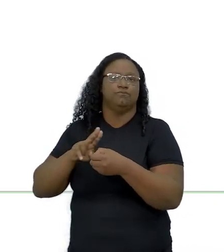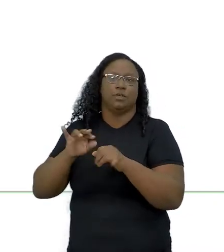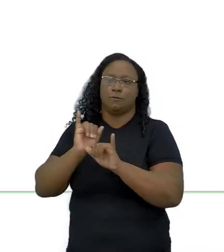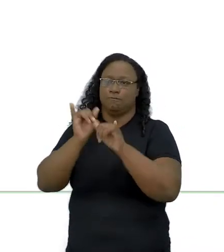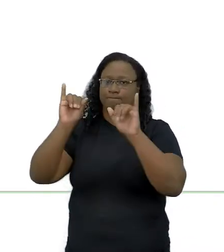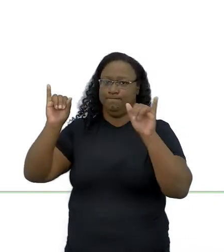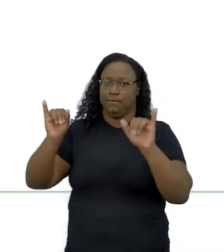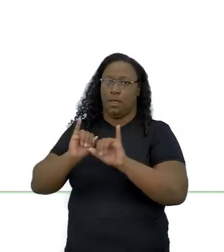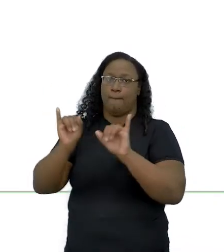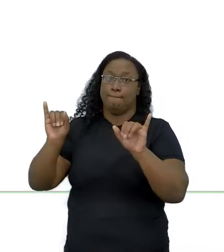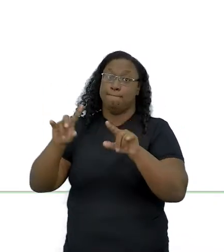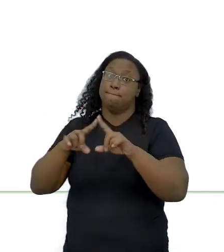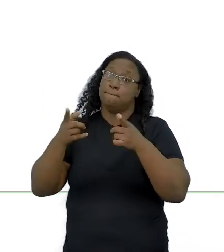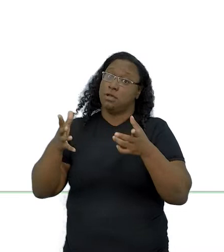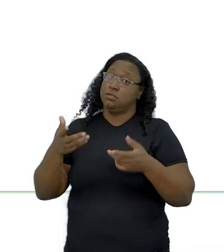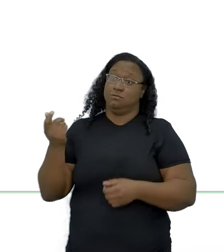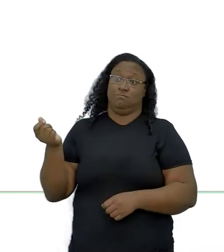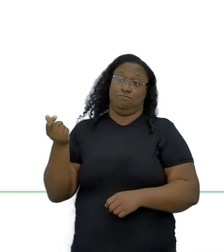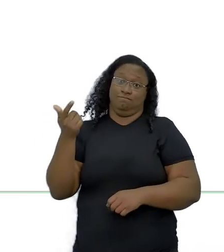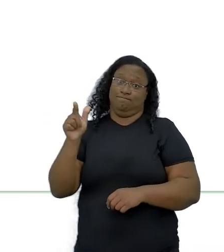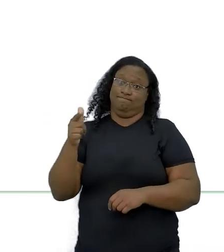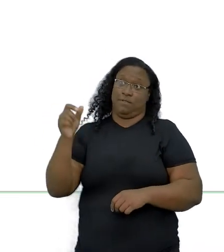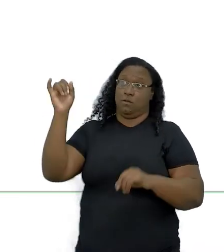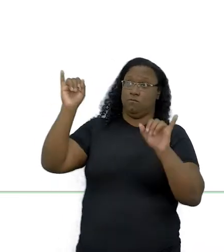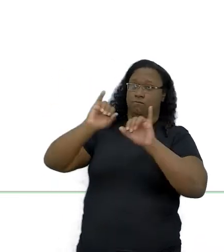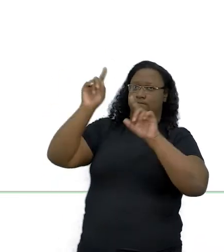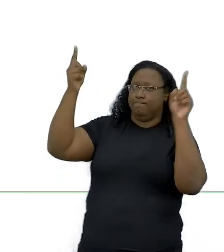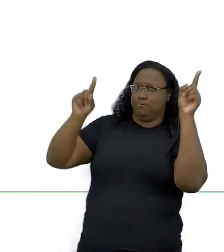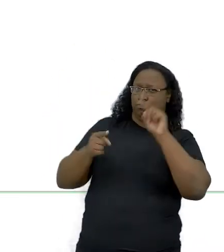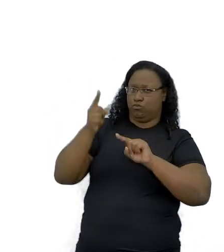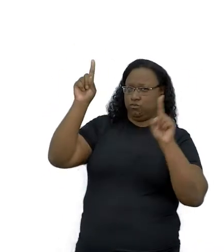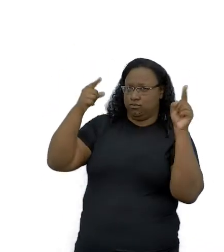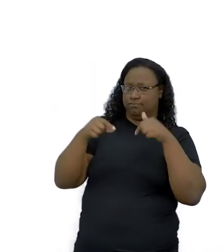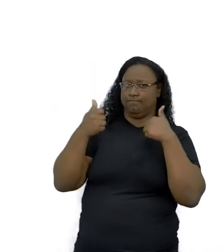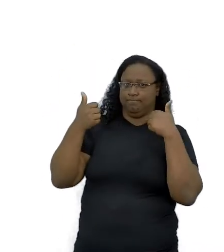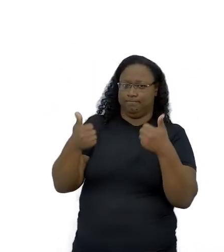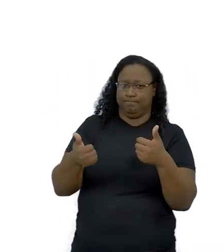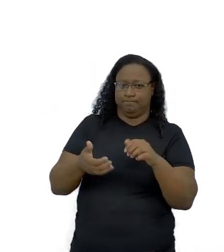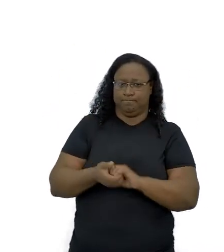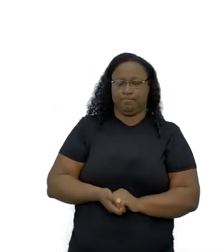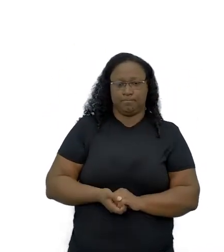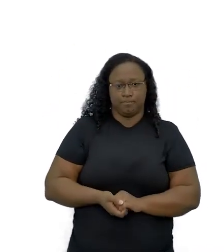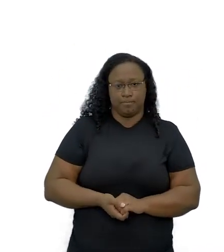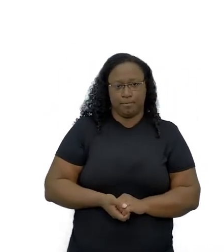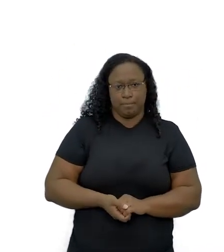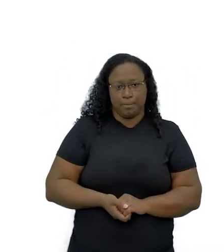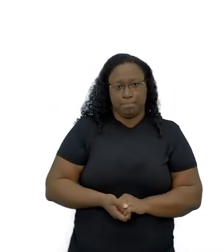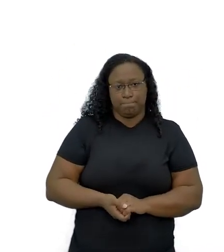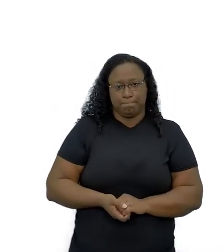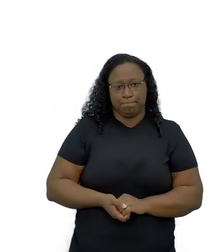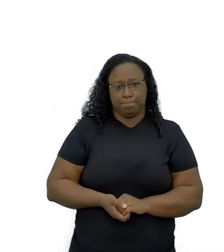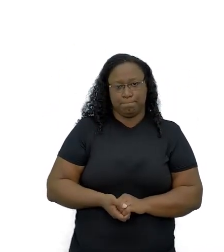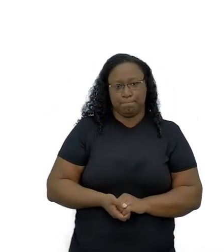bom? Só que não produz eletricidade nesse caso, tá? Bom, e no caso do Brasil, qual